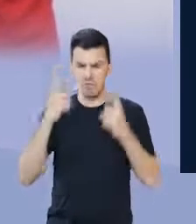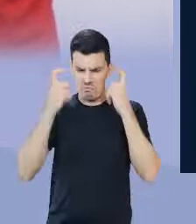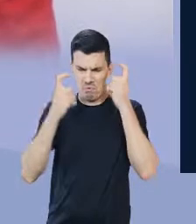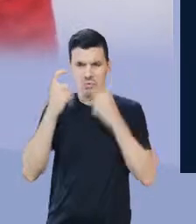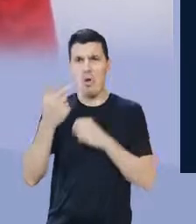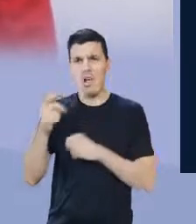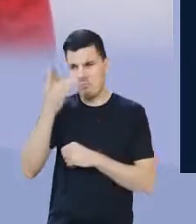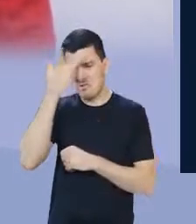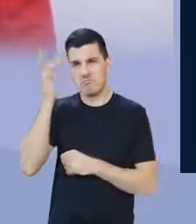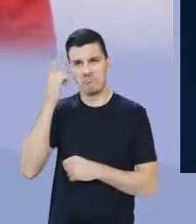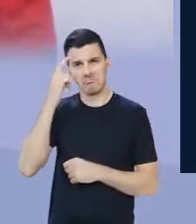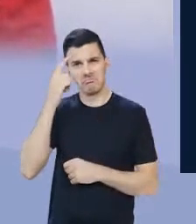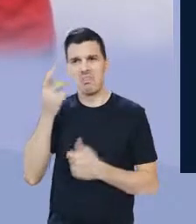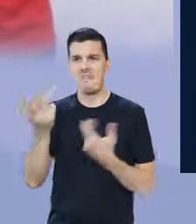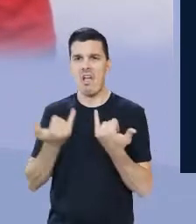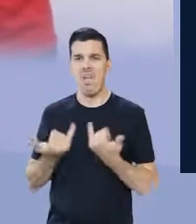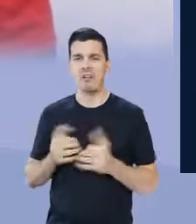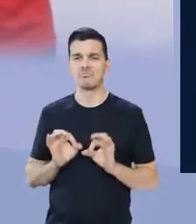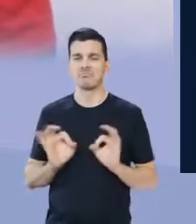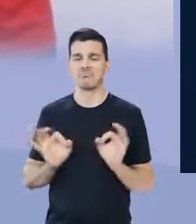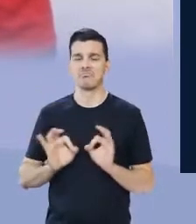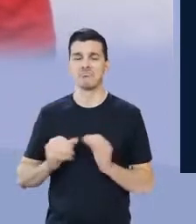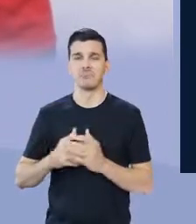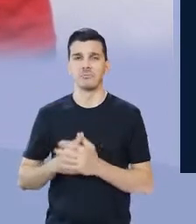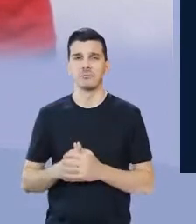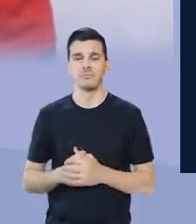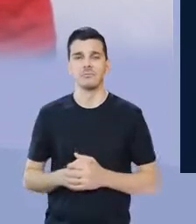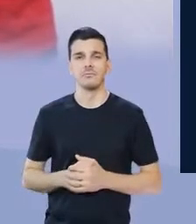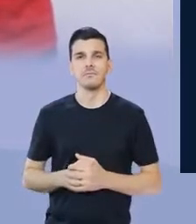She was magnetic and beautiful in her own right. Ela